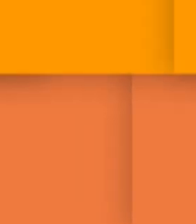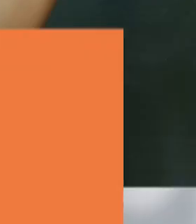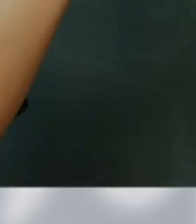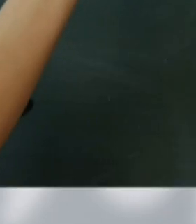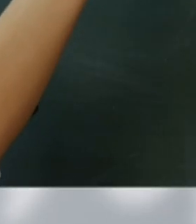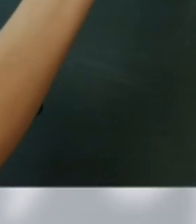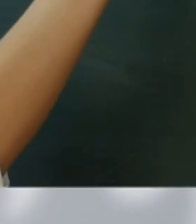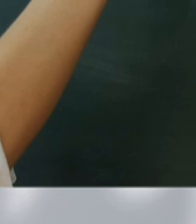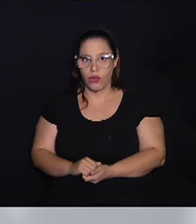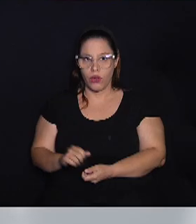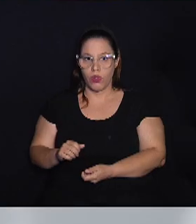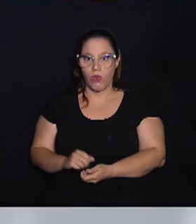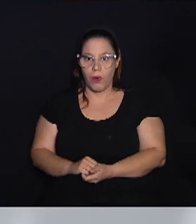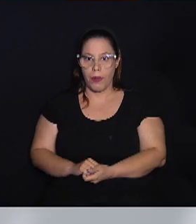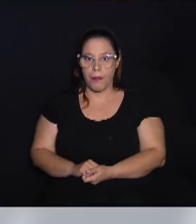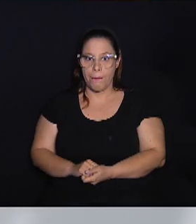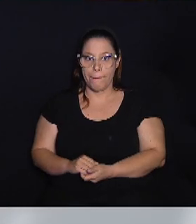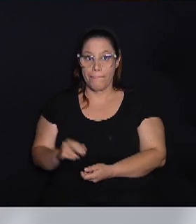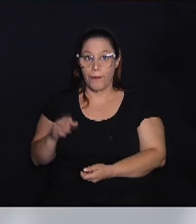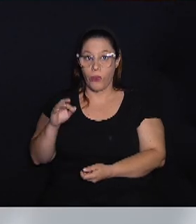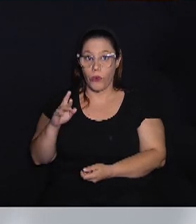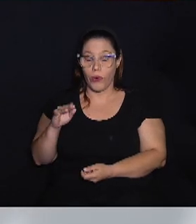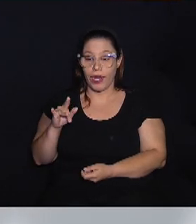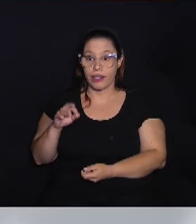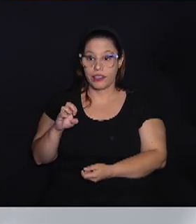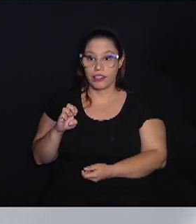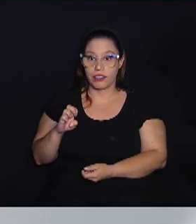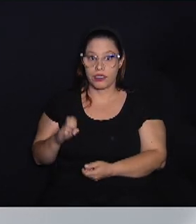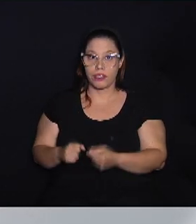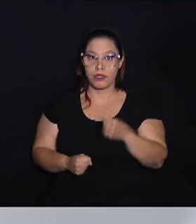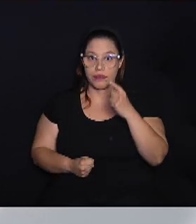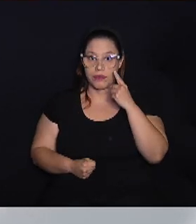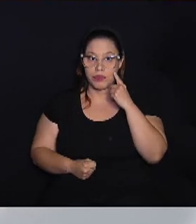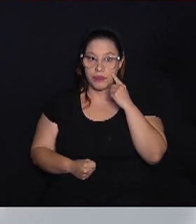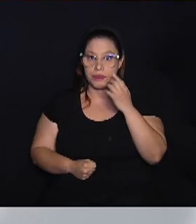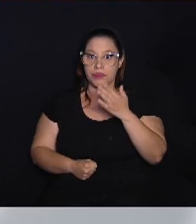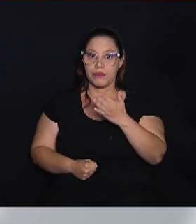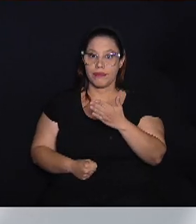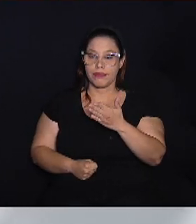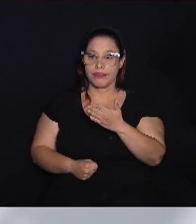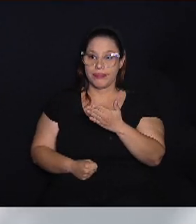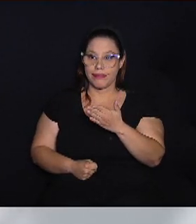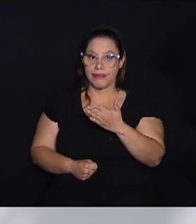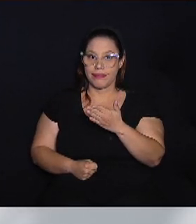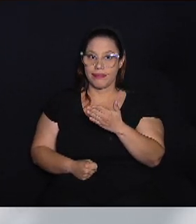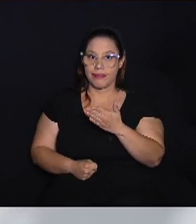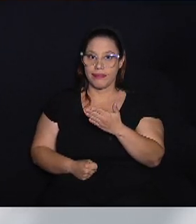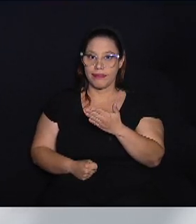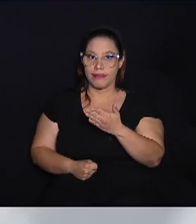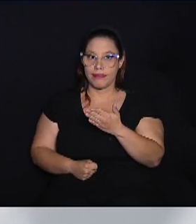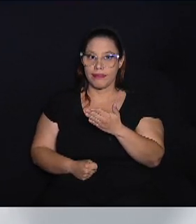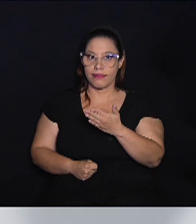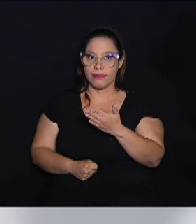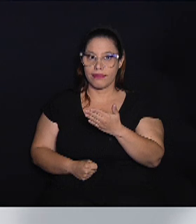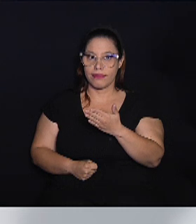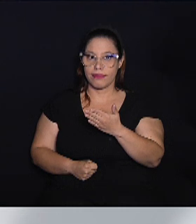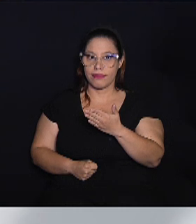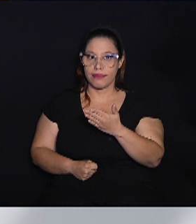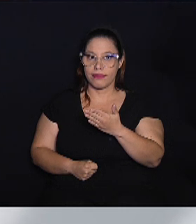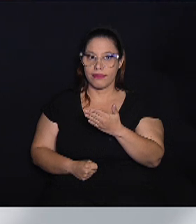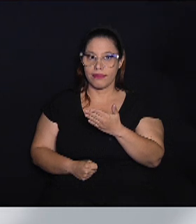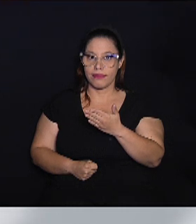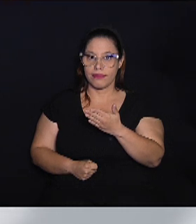O arte educador ou a arte educadora contribui com as práticas pedagógicas voltadas para as oportunidades que a